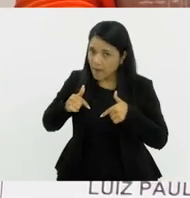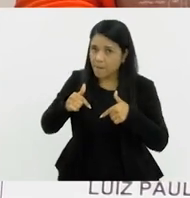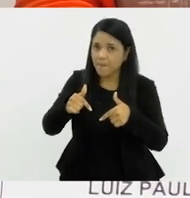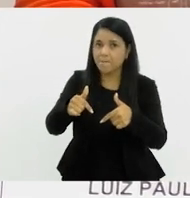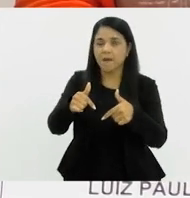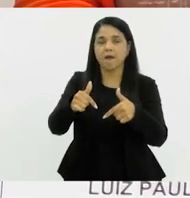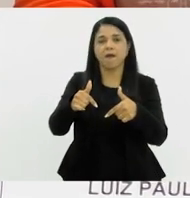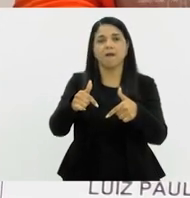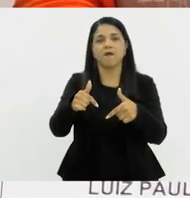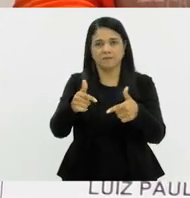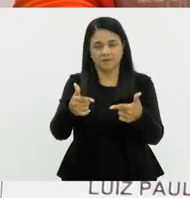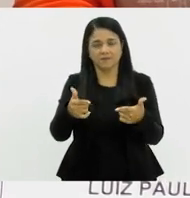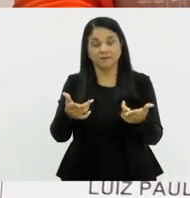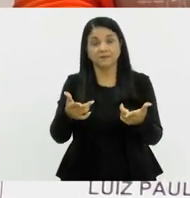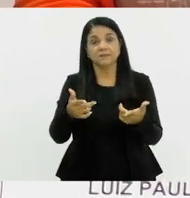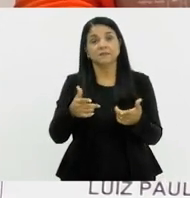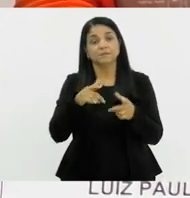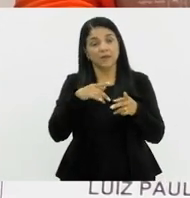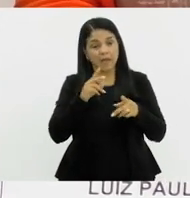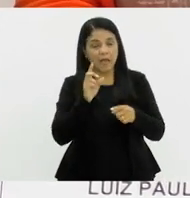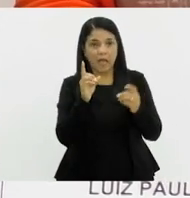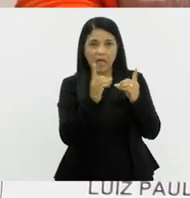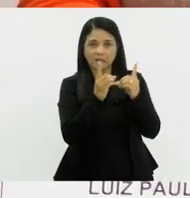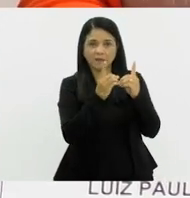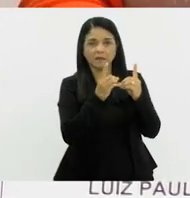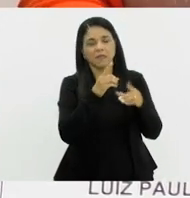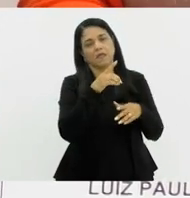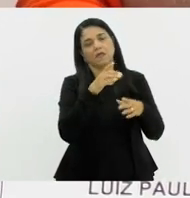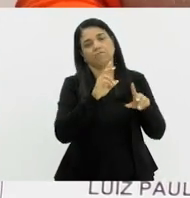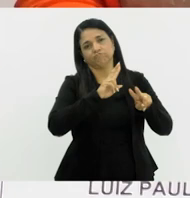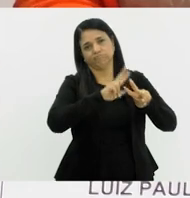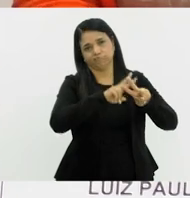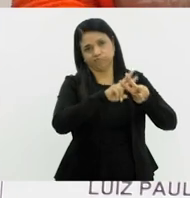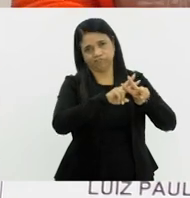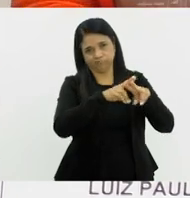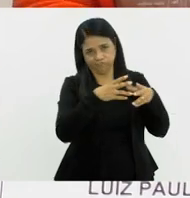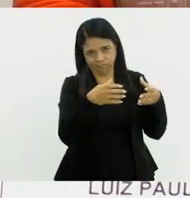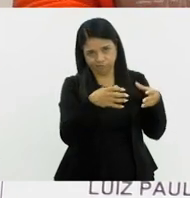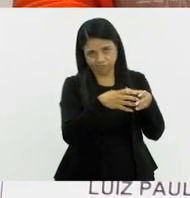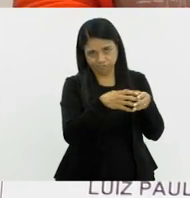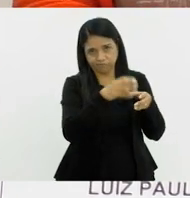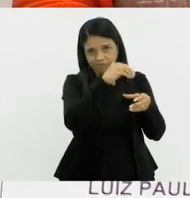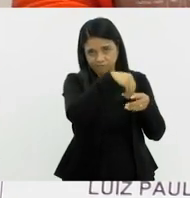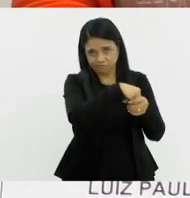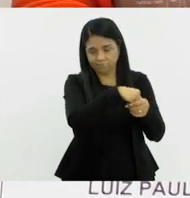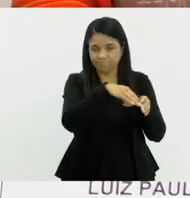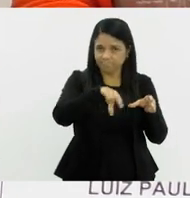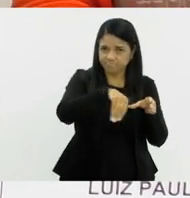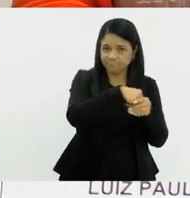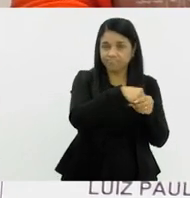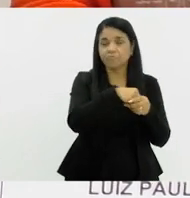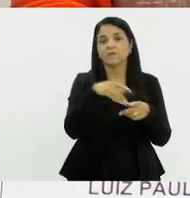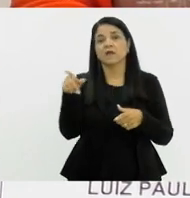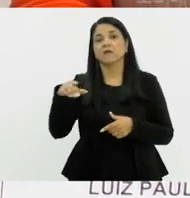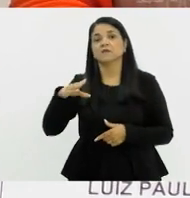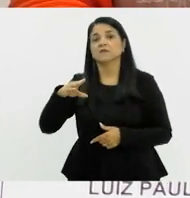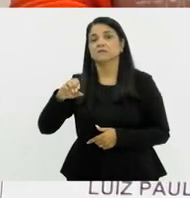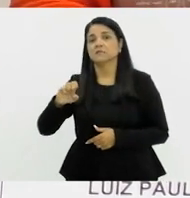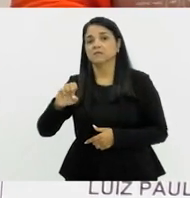dar atendimento àquela população. E sentamos, né, a SEAP e a SES para editar